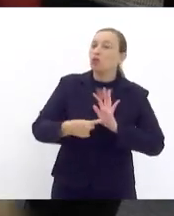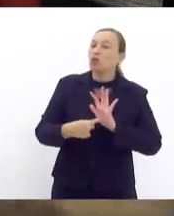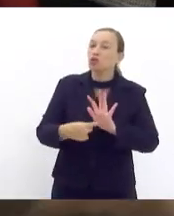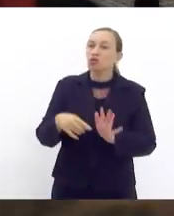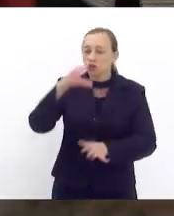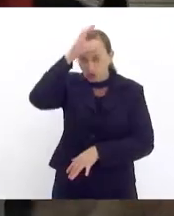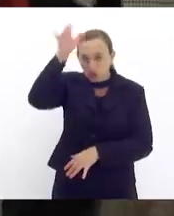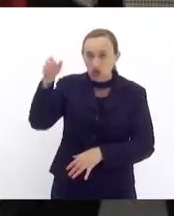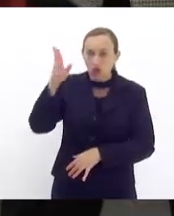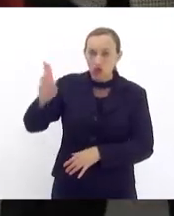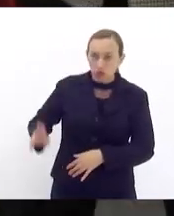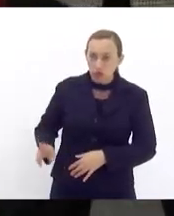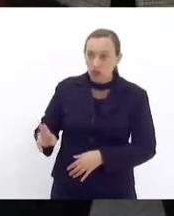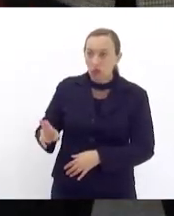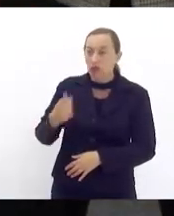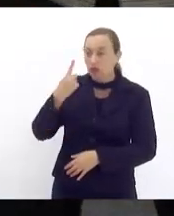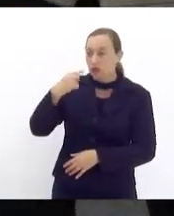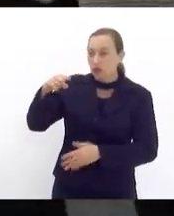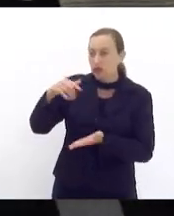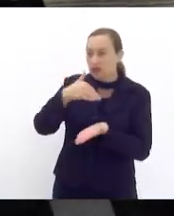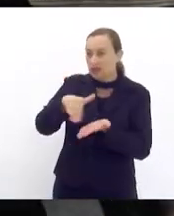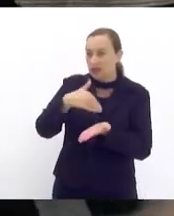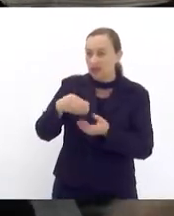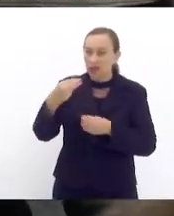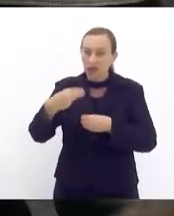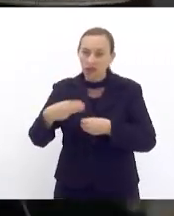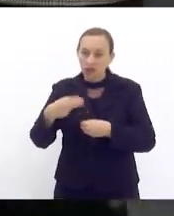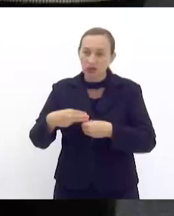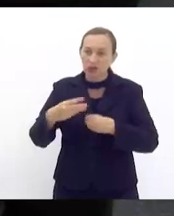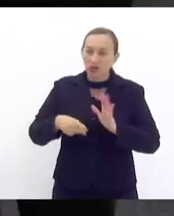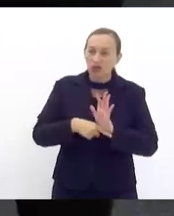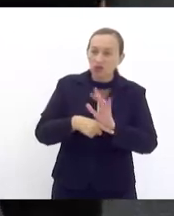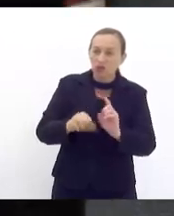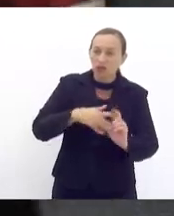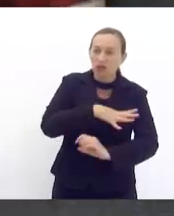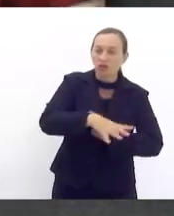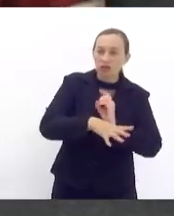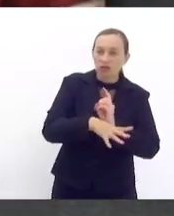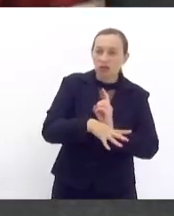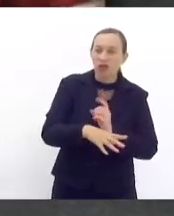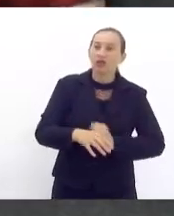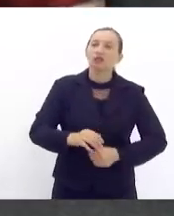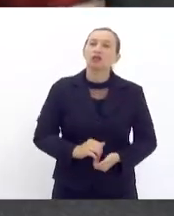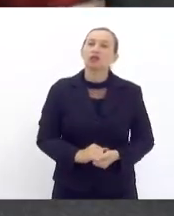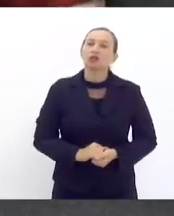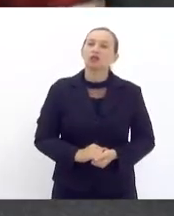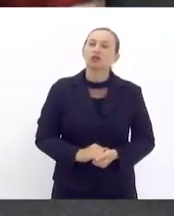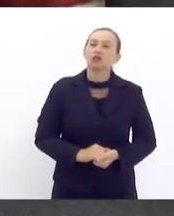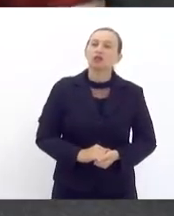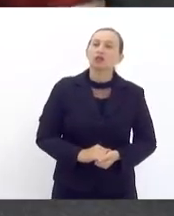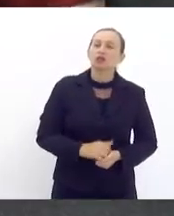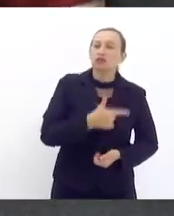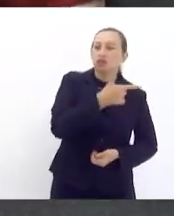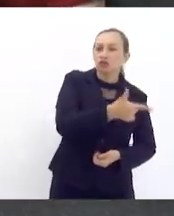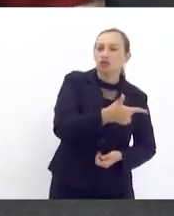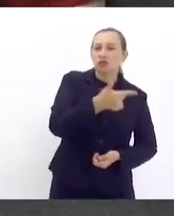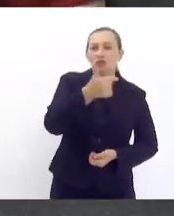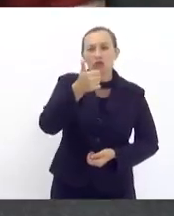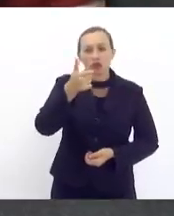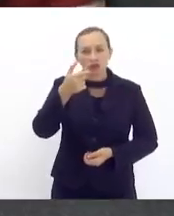Tia Jô a senhora que foi Secretária Municipal de assistente social o aumento entre 2020